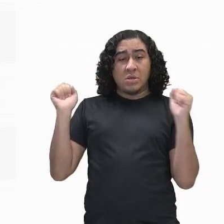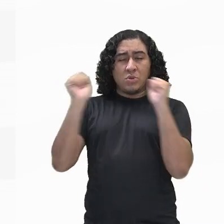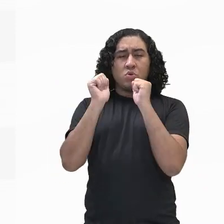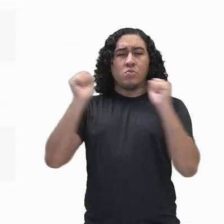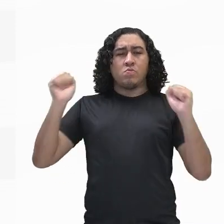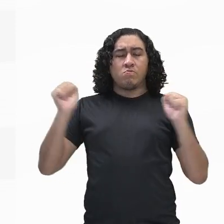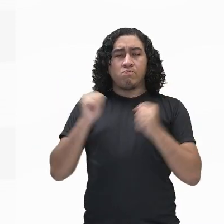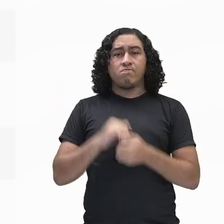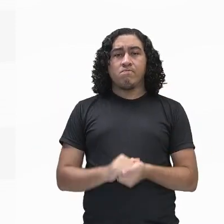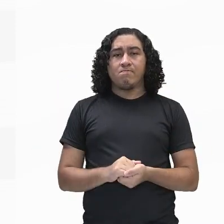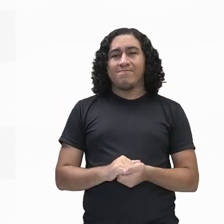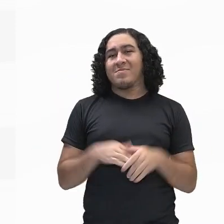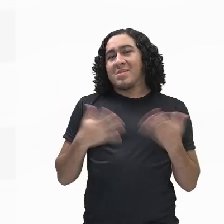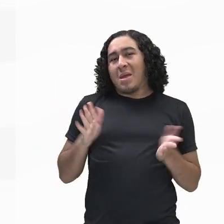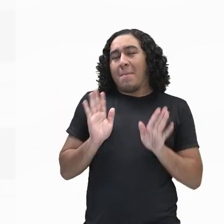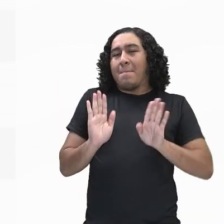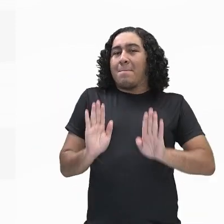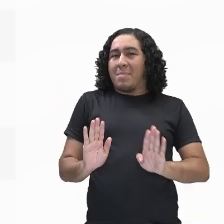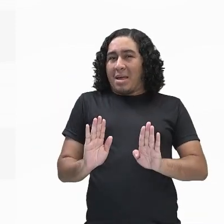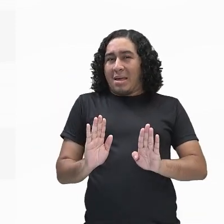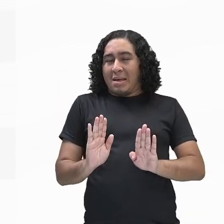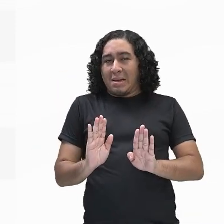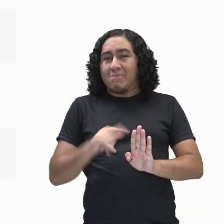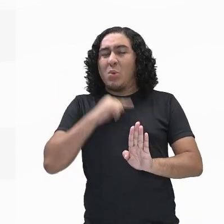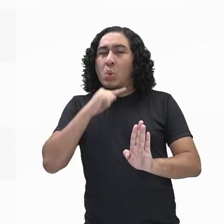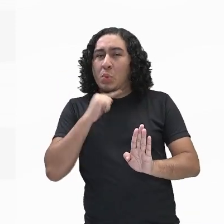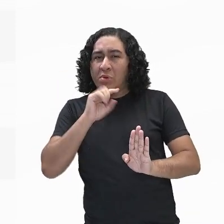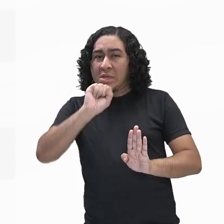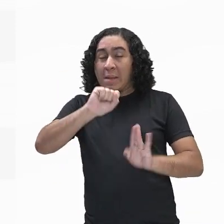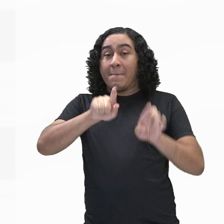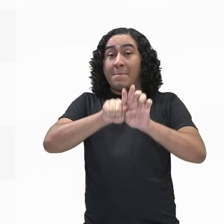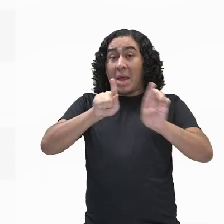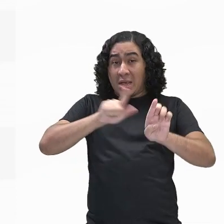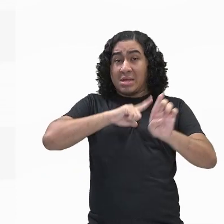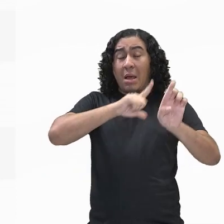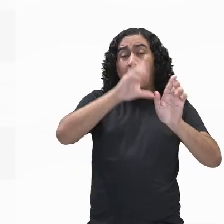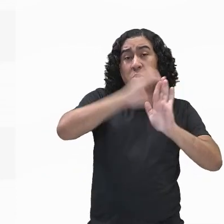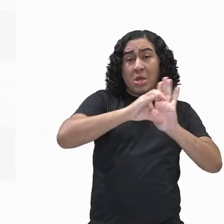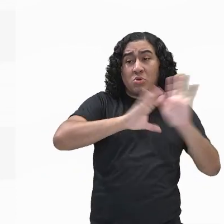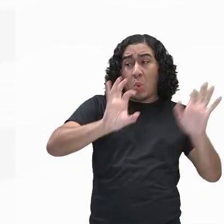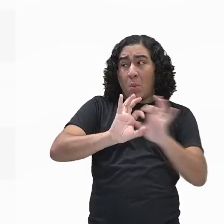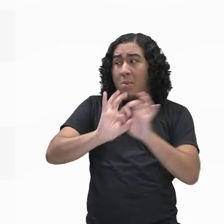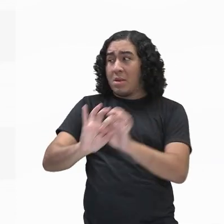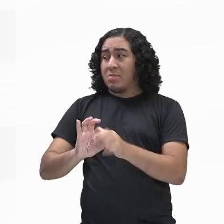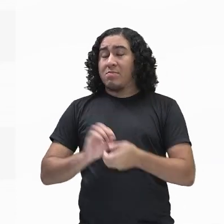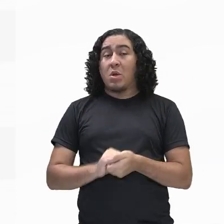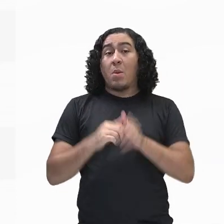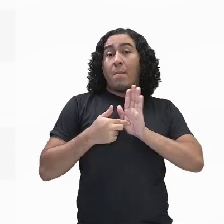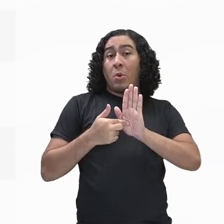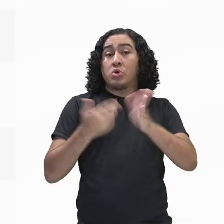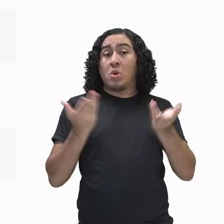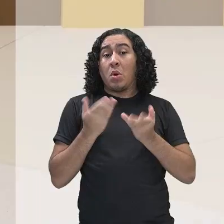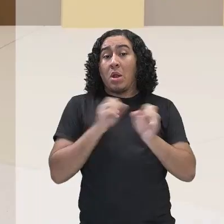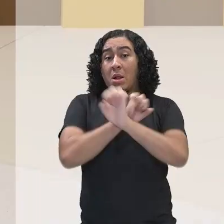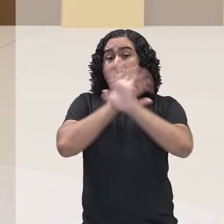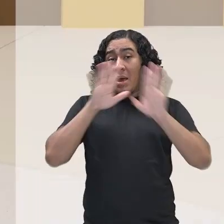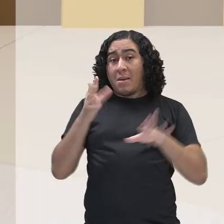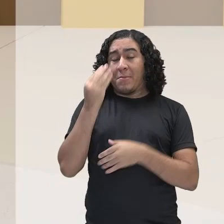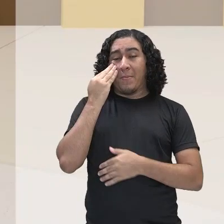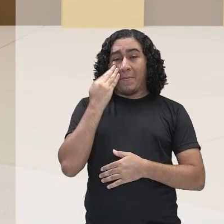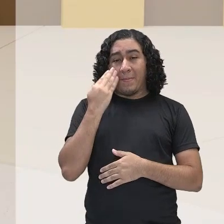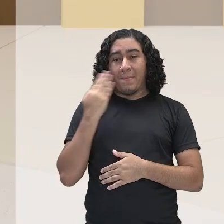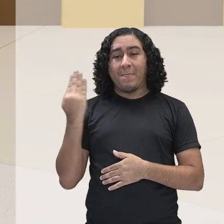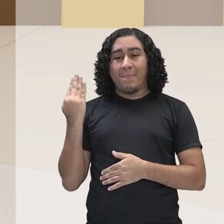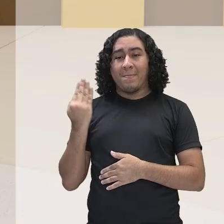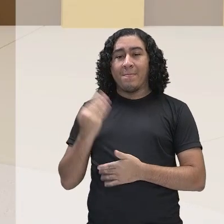Talvez ainda não tenha ficado tão claro, mas esses conceitos, eles se completam. E eu mostro para vocês agora, de modo muito claro, olha só, eu